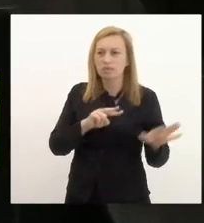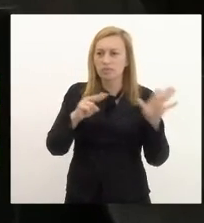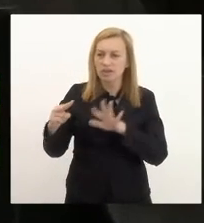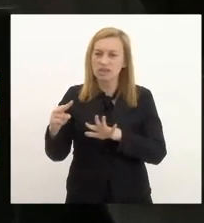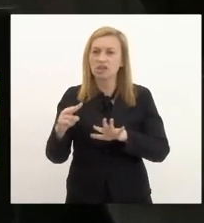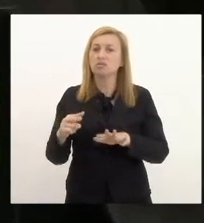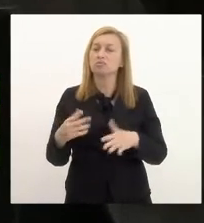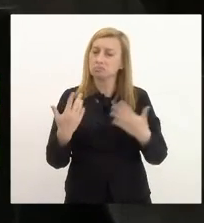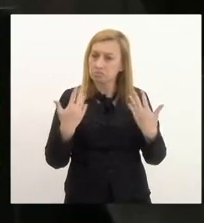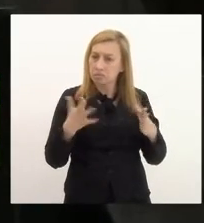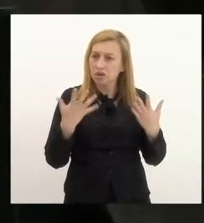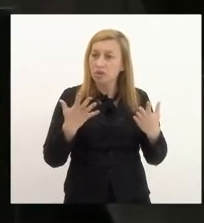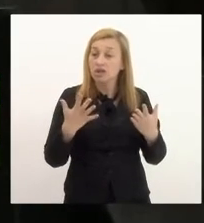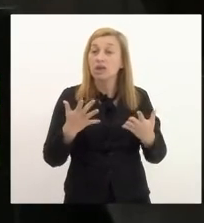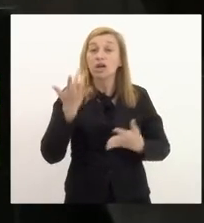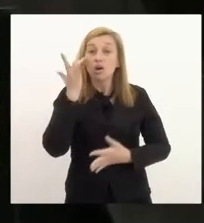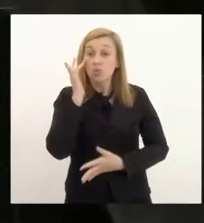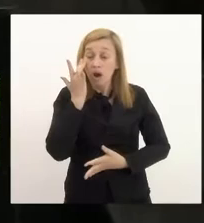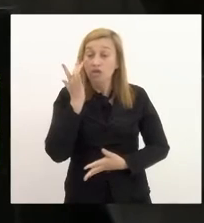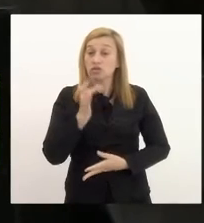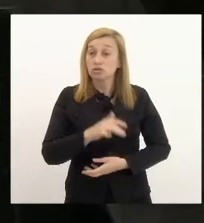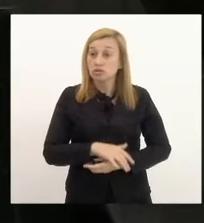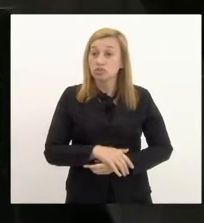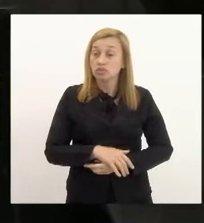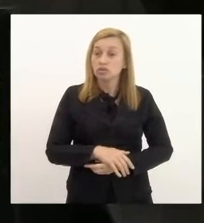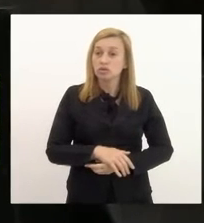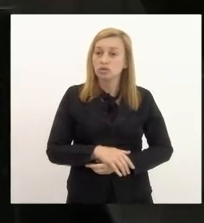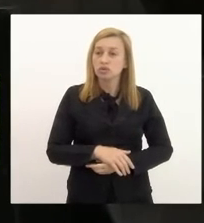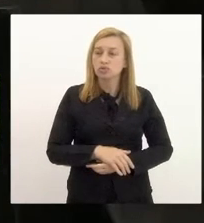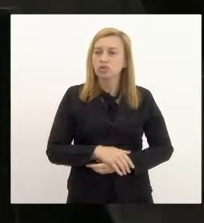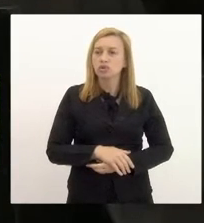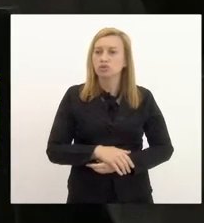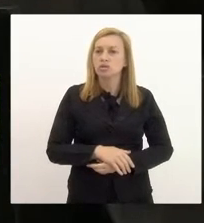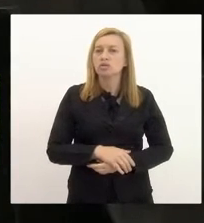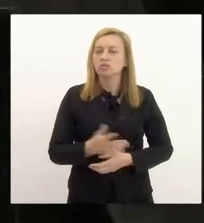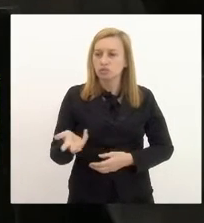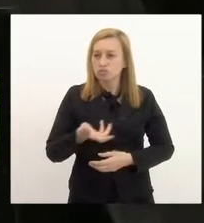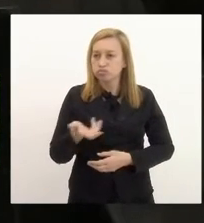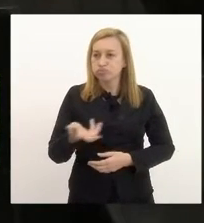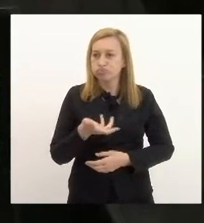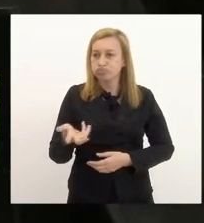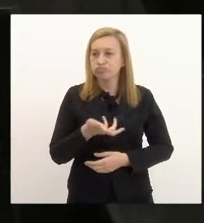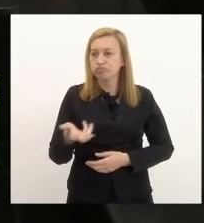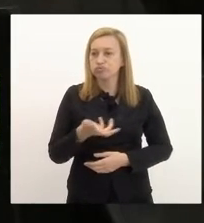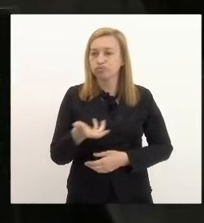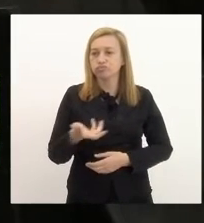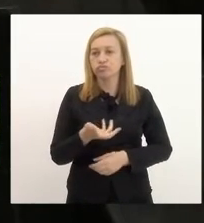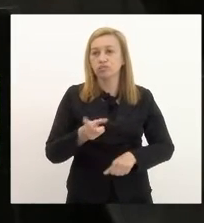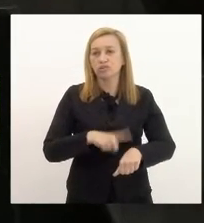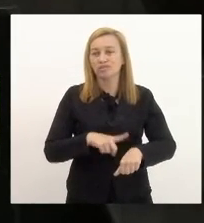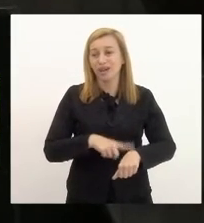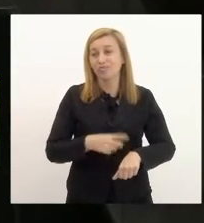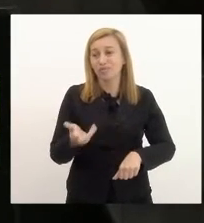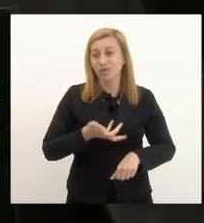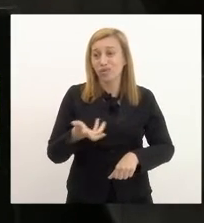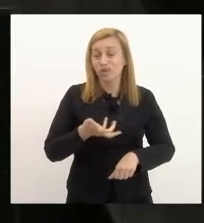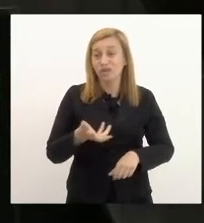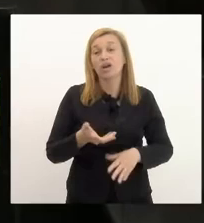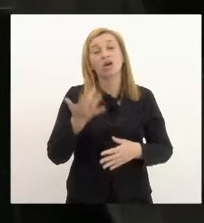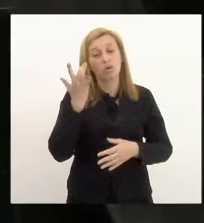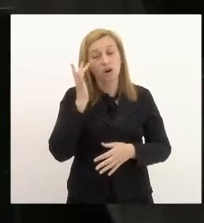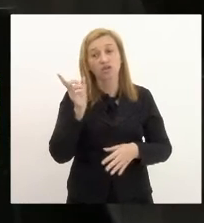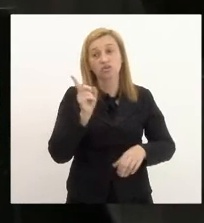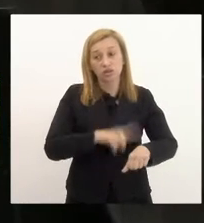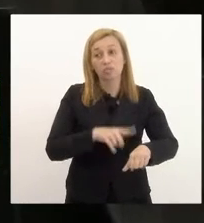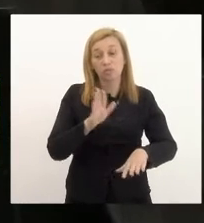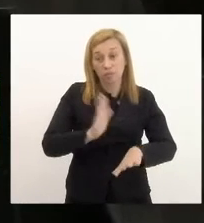dou maior valor é isso acho porém que o ritmo ecologista muito acelerado né Eu acho que a gente deveria ter tido um